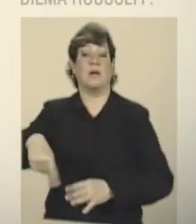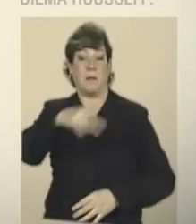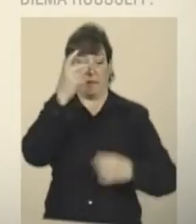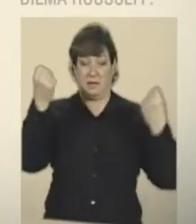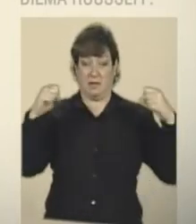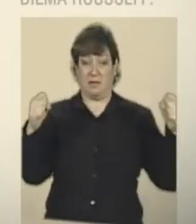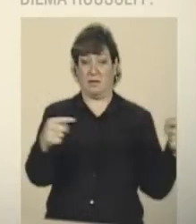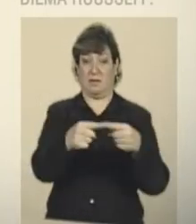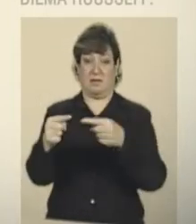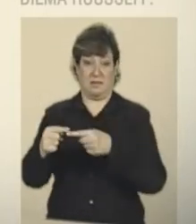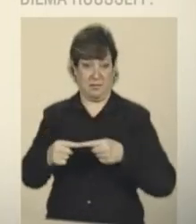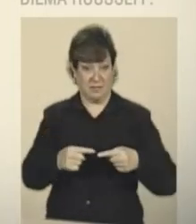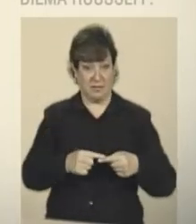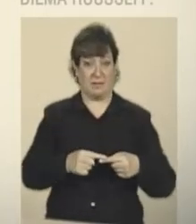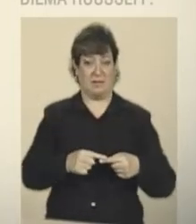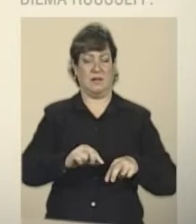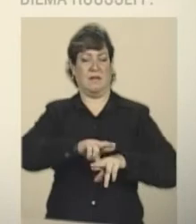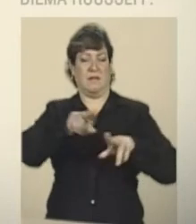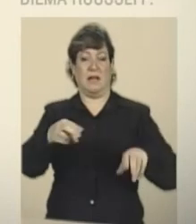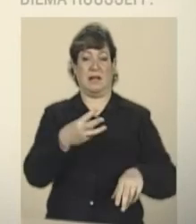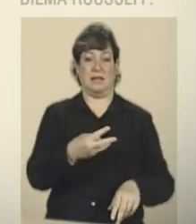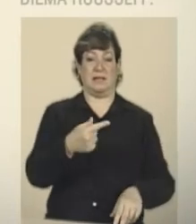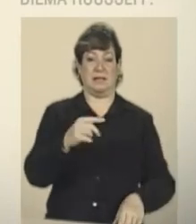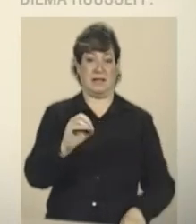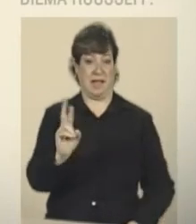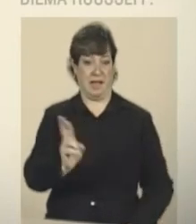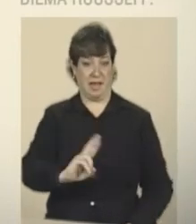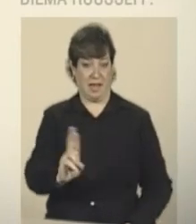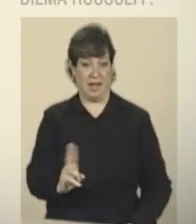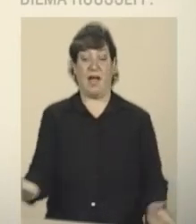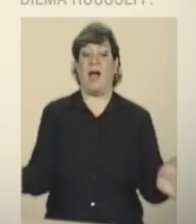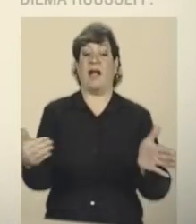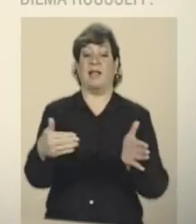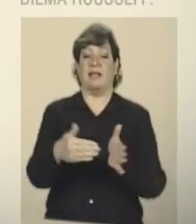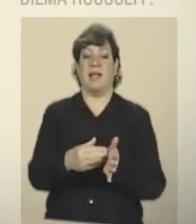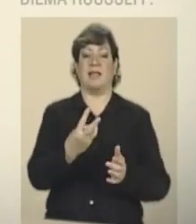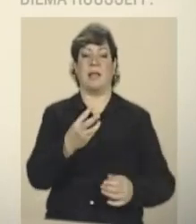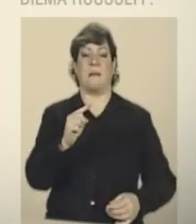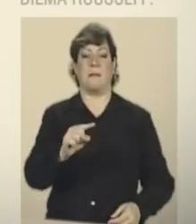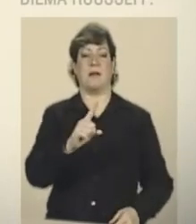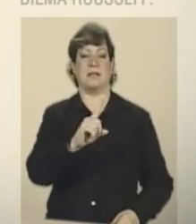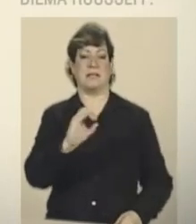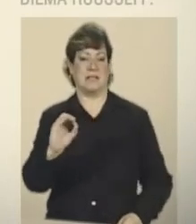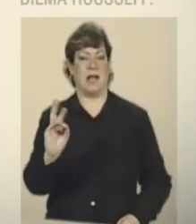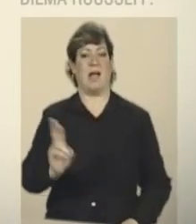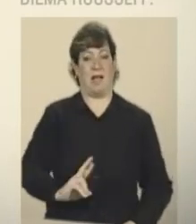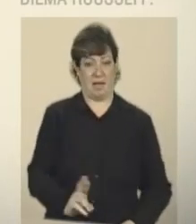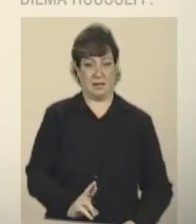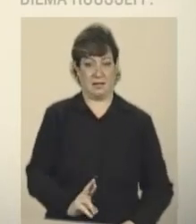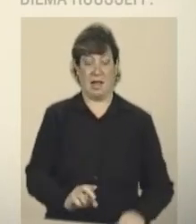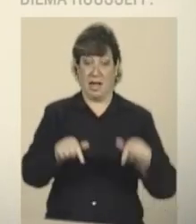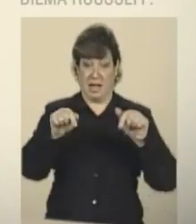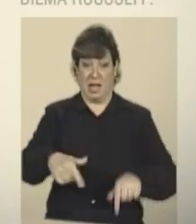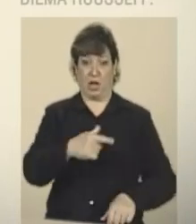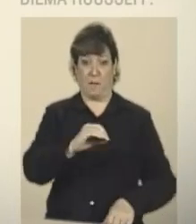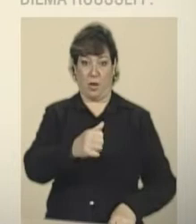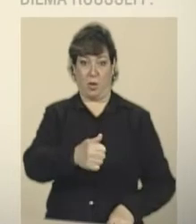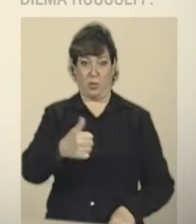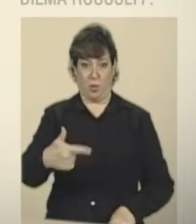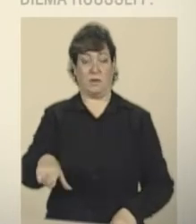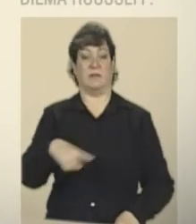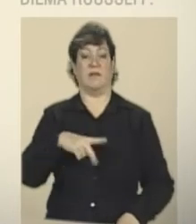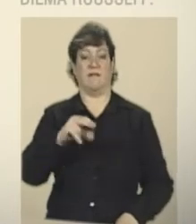atleta se enquadra variando de r$ 370 até 3 mil e cem reais neste ano vamos